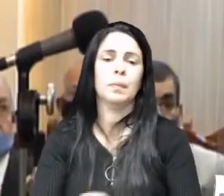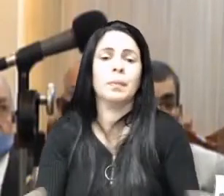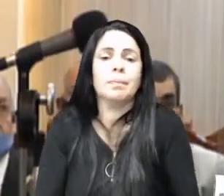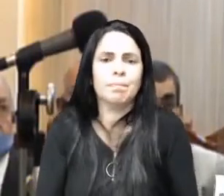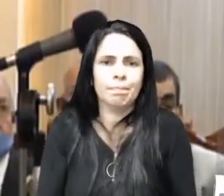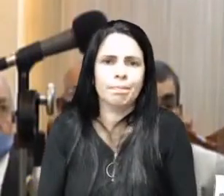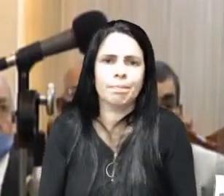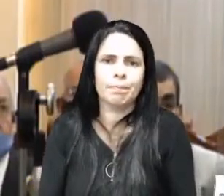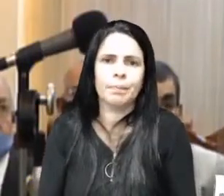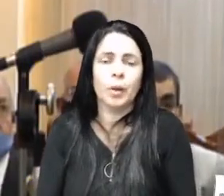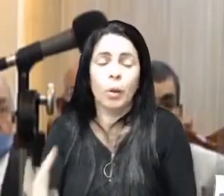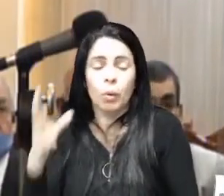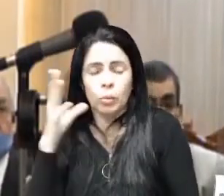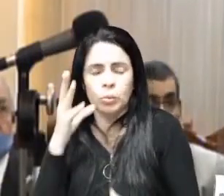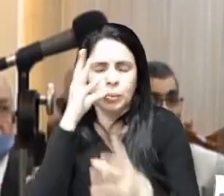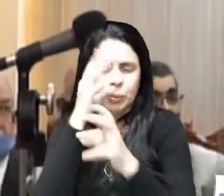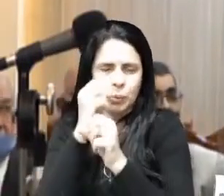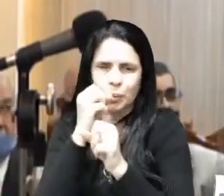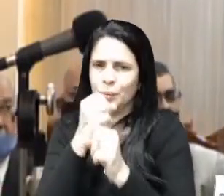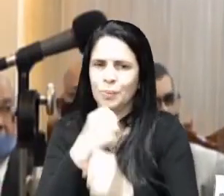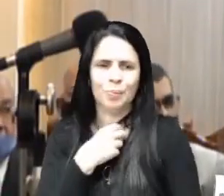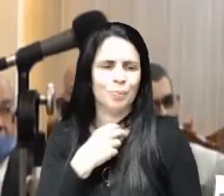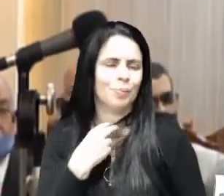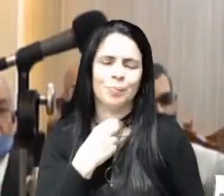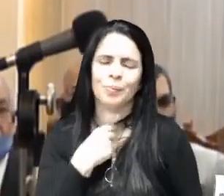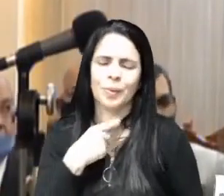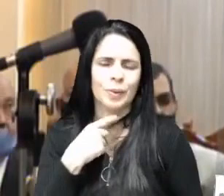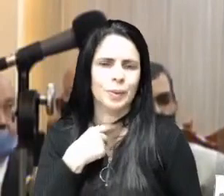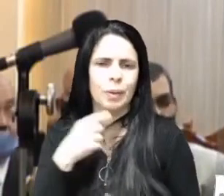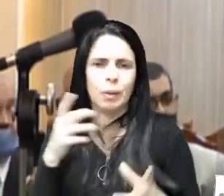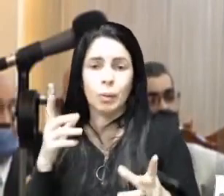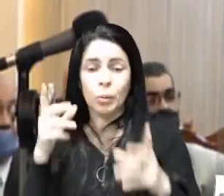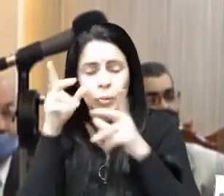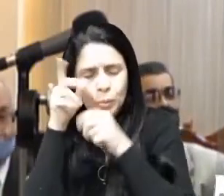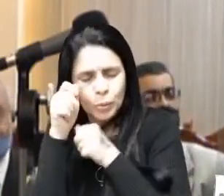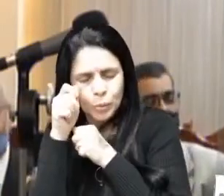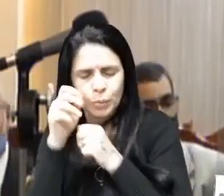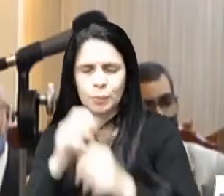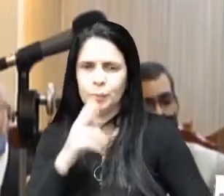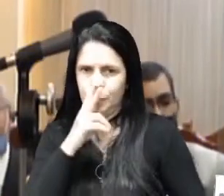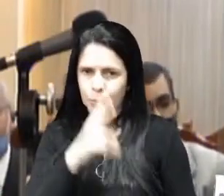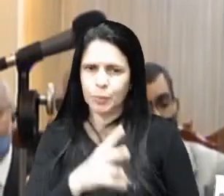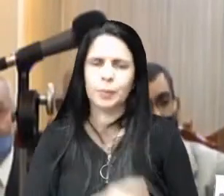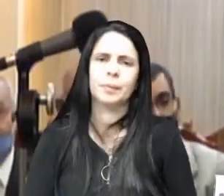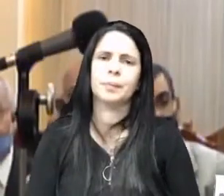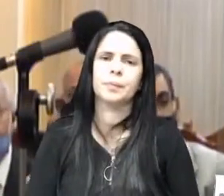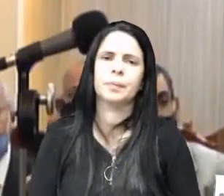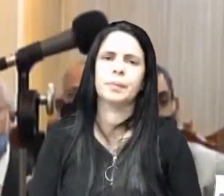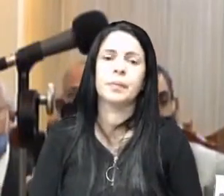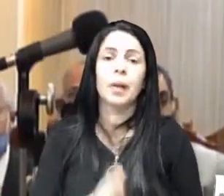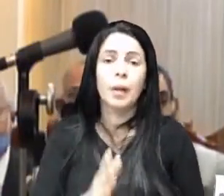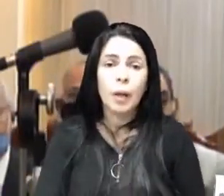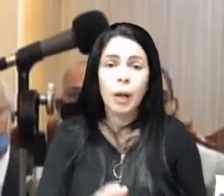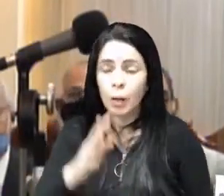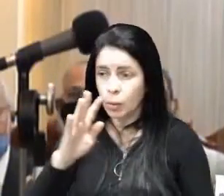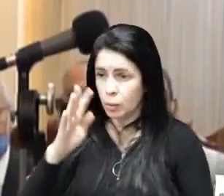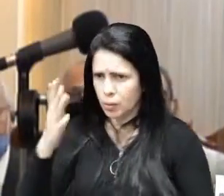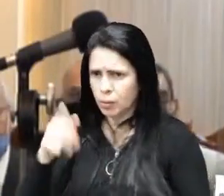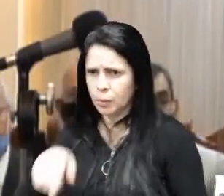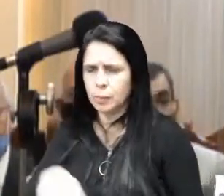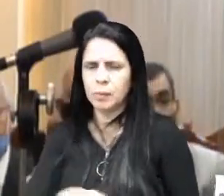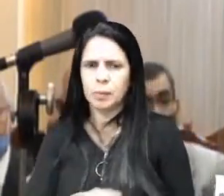que o sono já tinha tomado conta. Já aconteceu, irmão Irene, também? Você vê o